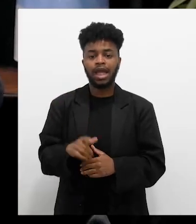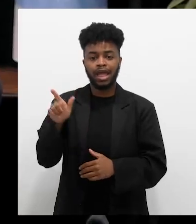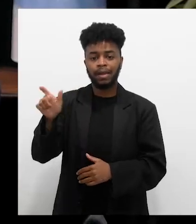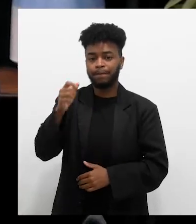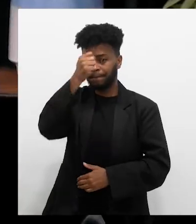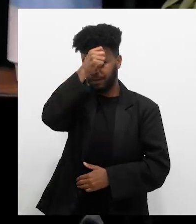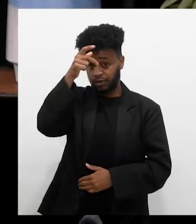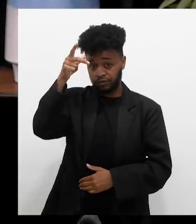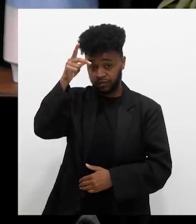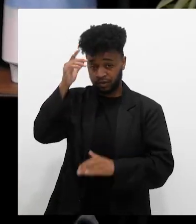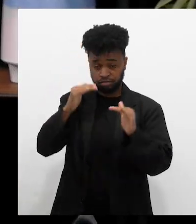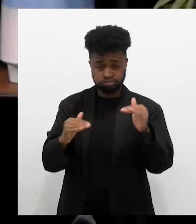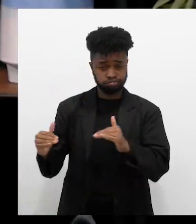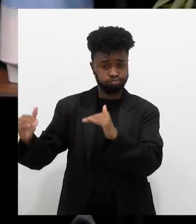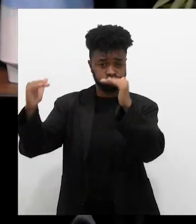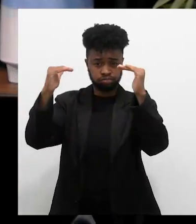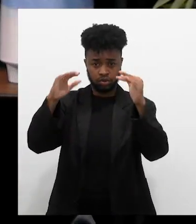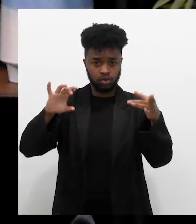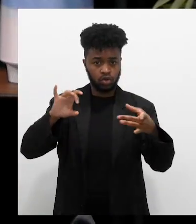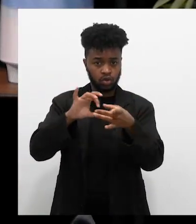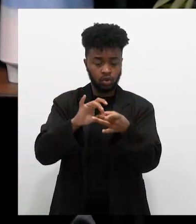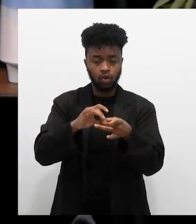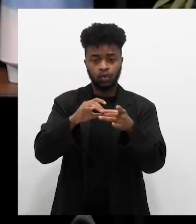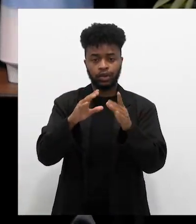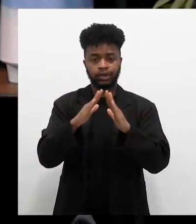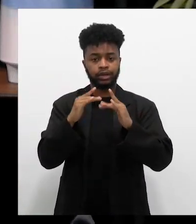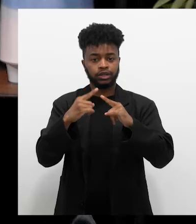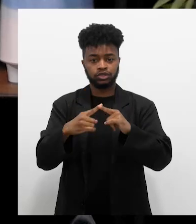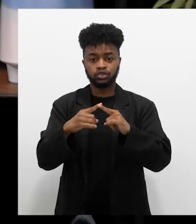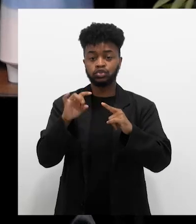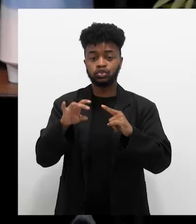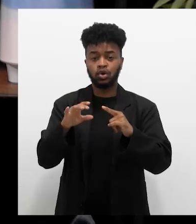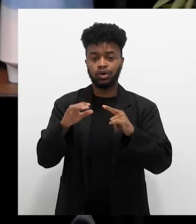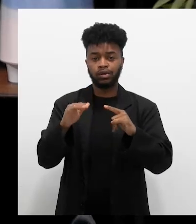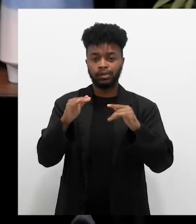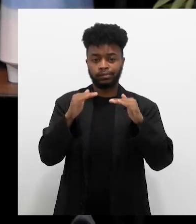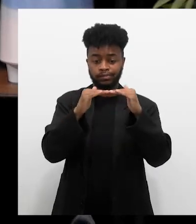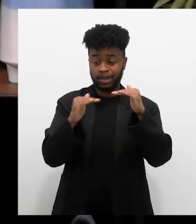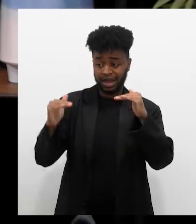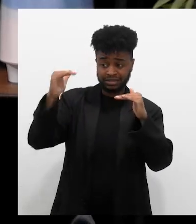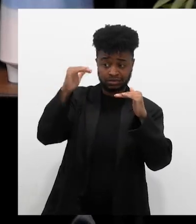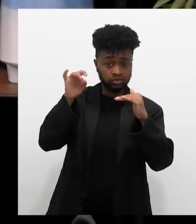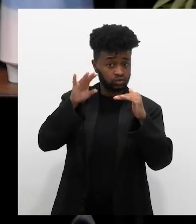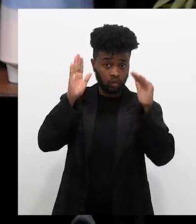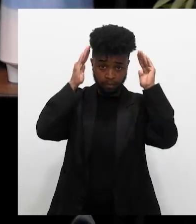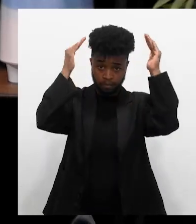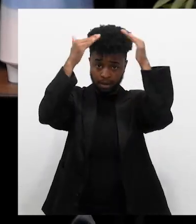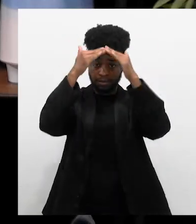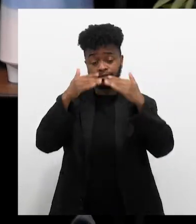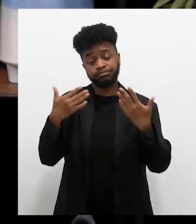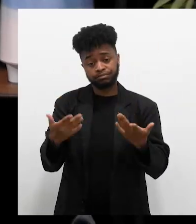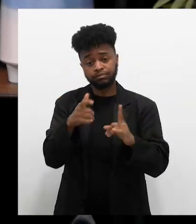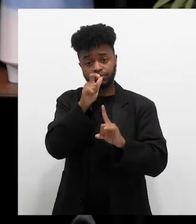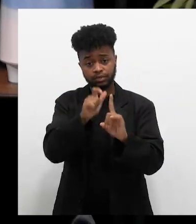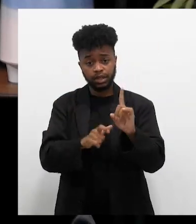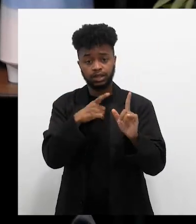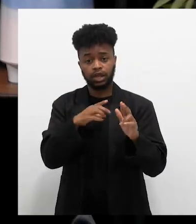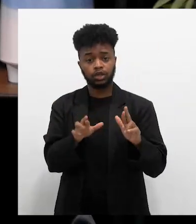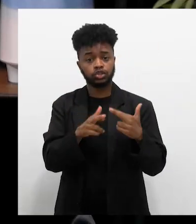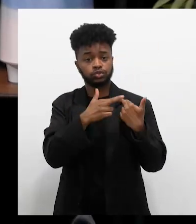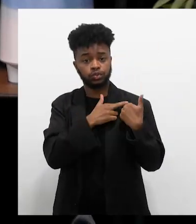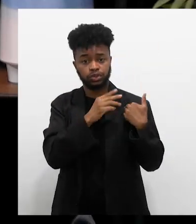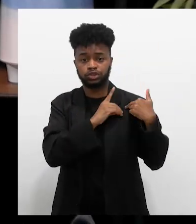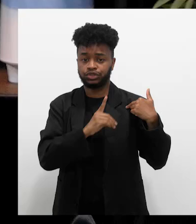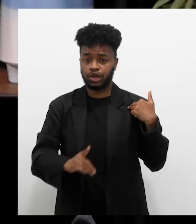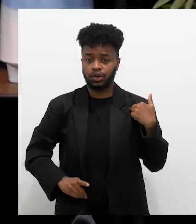Assinatura Apostólica, a mais alta corte da igreja. Acima dela só o Papa. Então, esse prefeito é o responsável, como cardeal